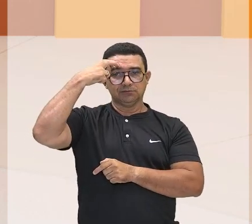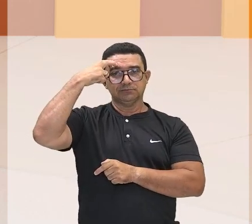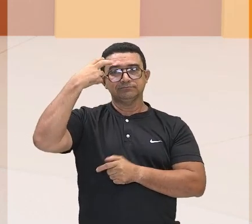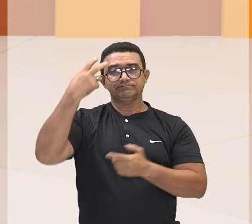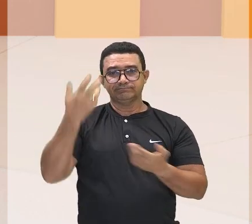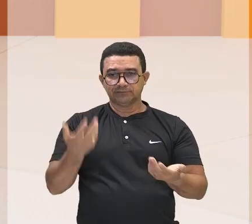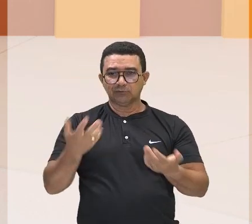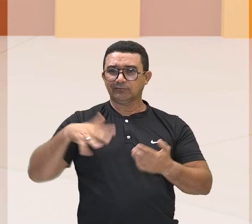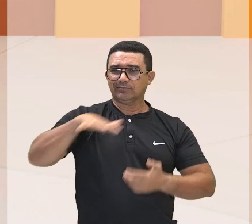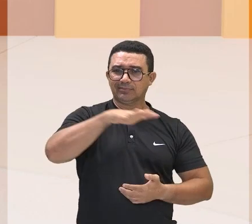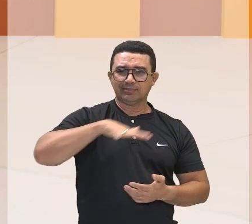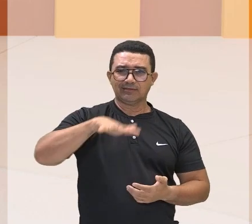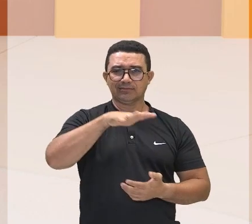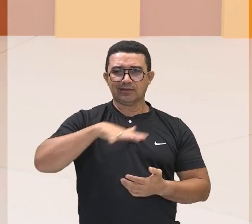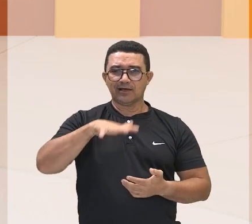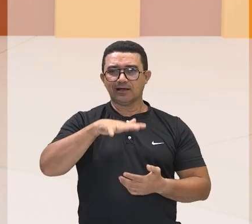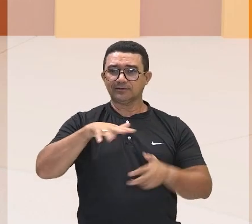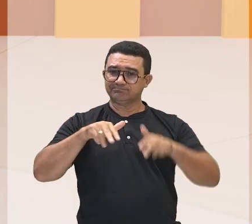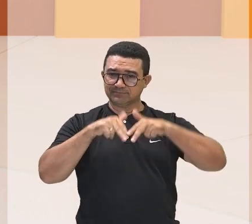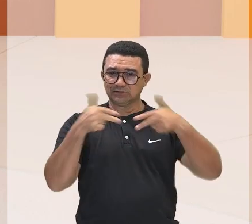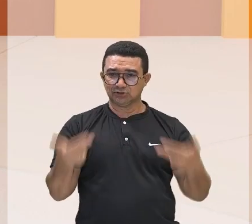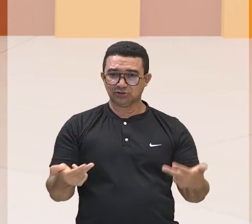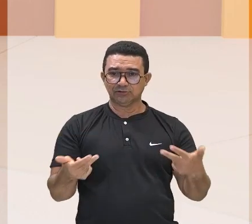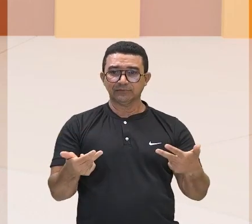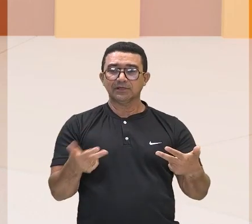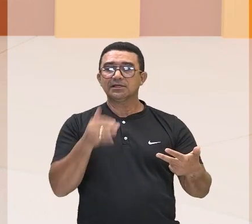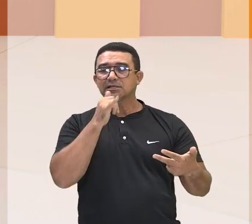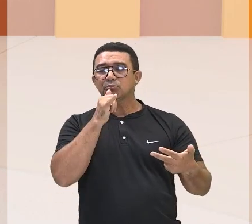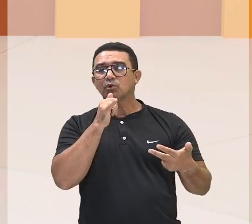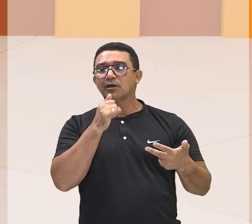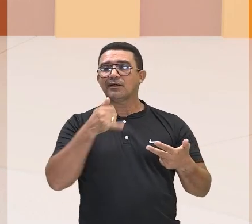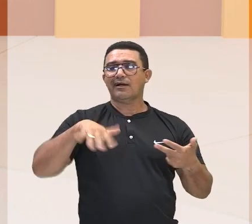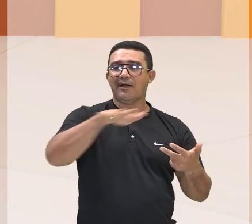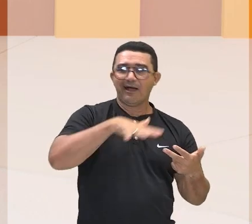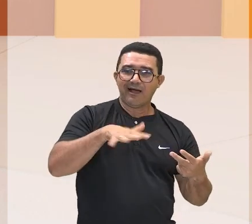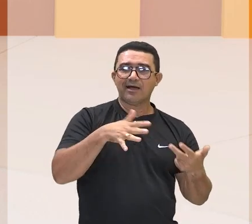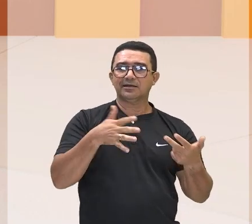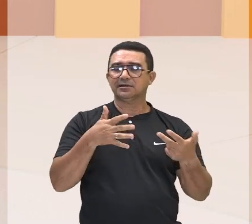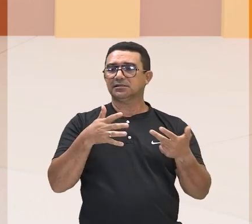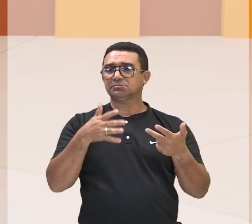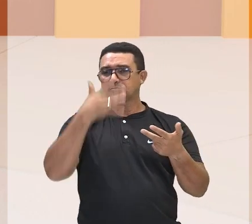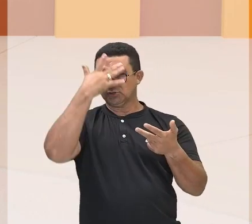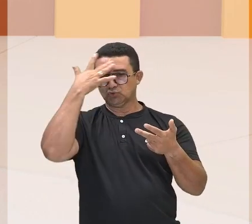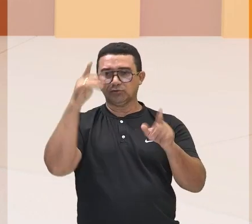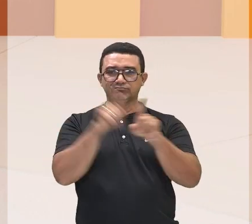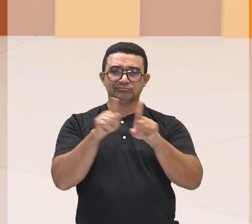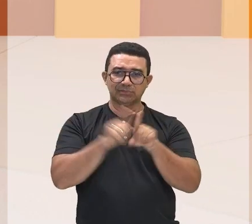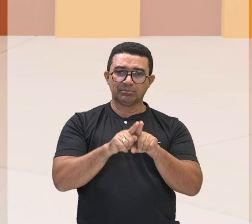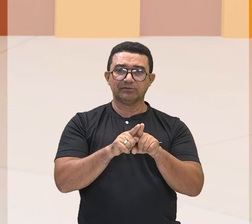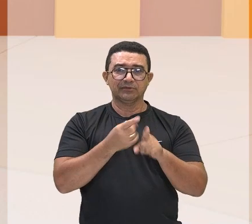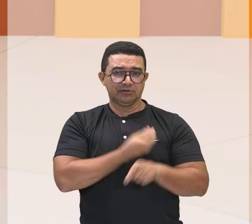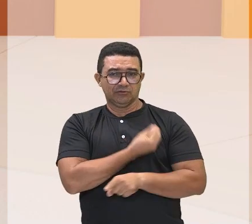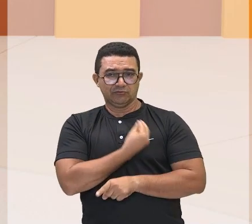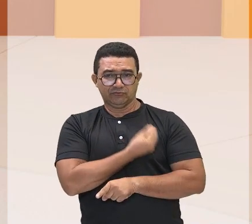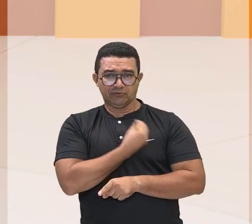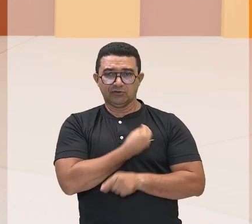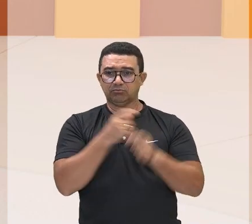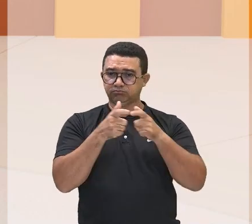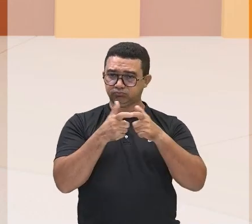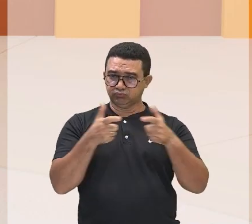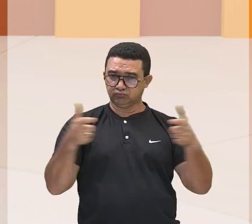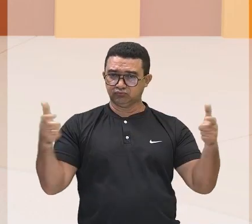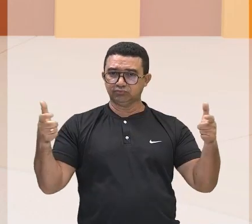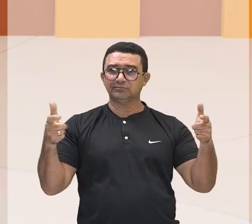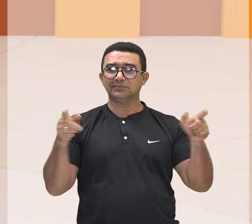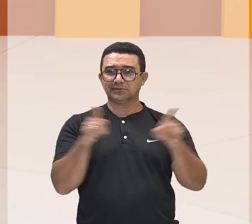essa área aí acaba sendo ocupada, Então, são áreas também que são ocupadas e que favorecem a